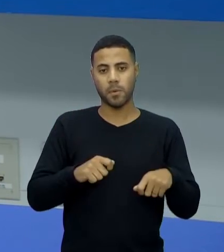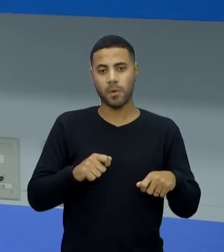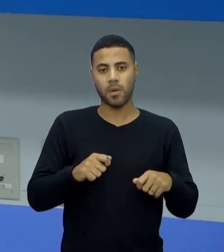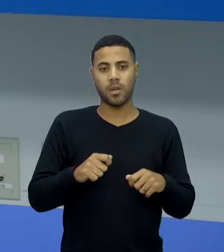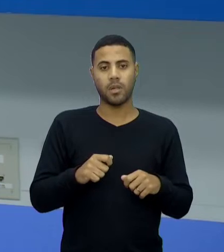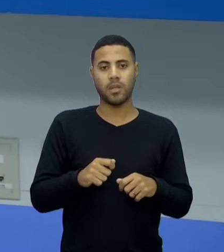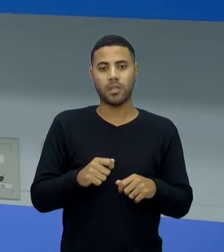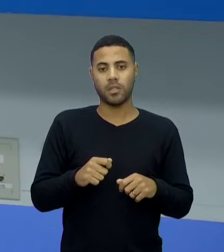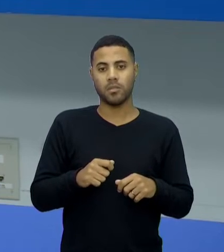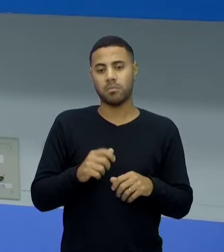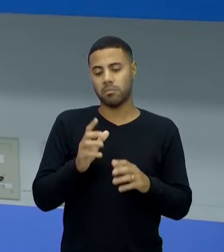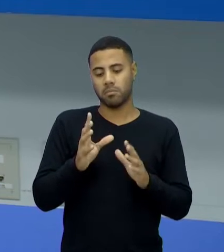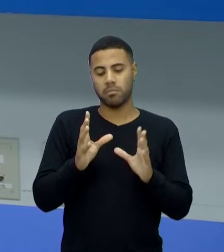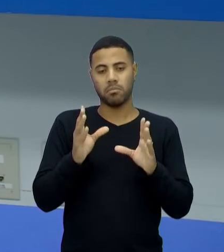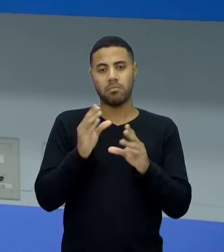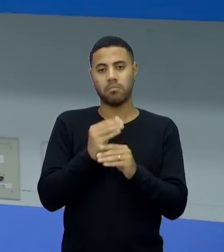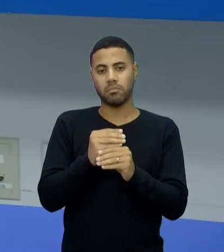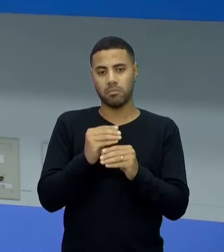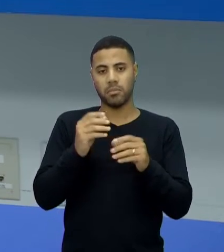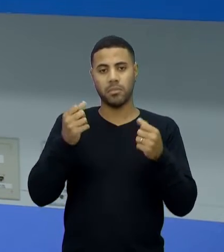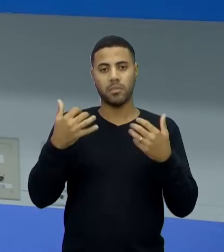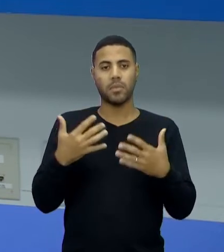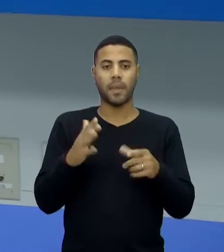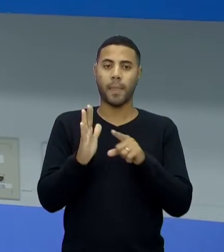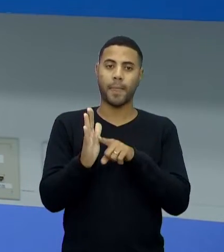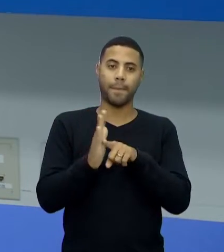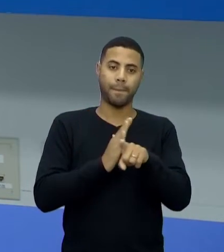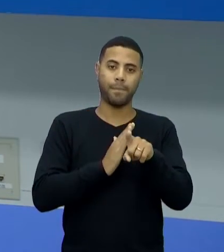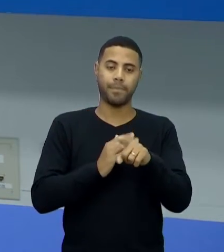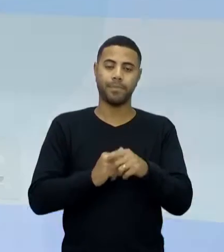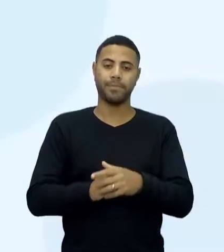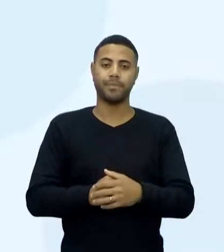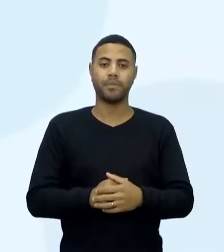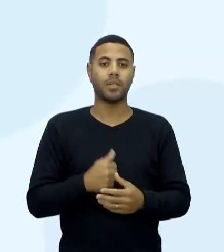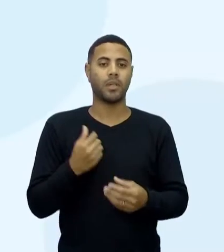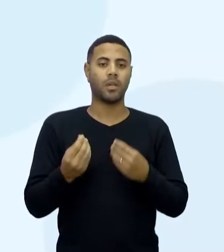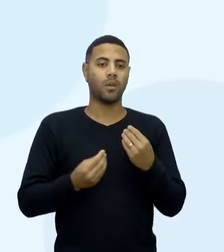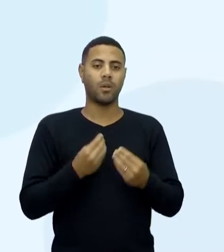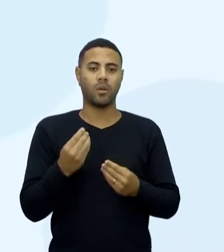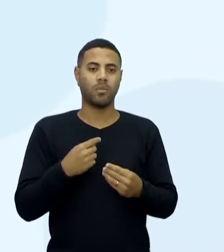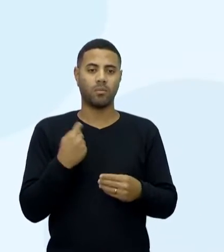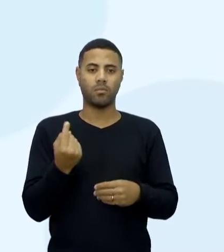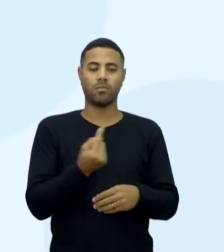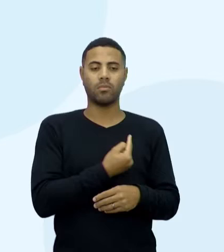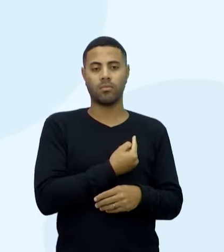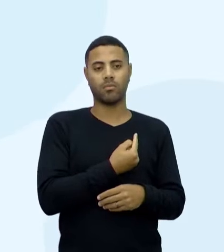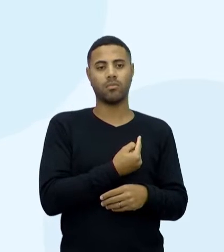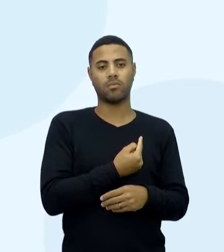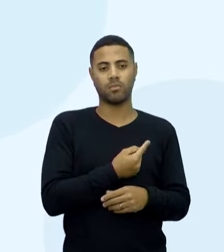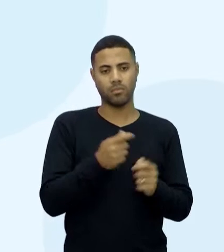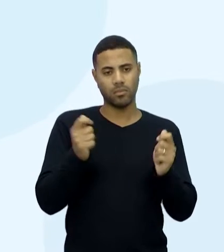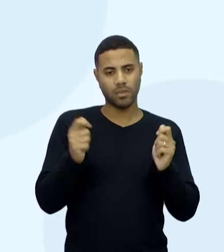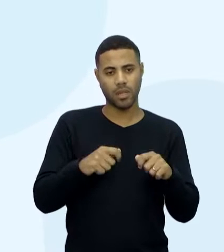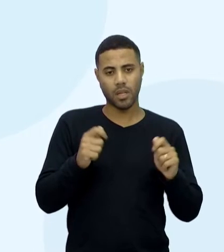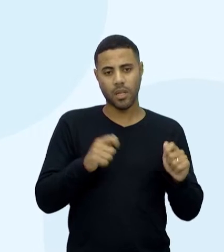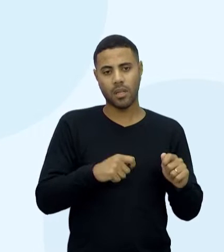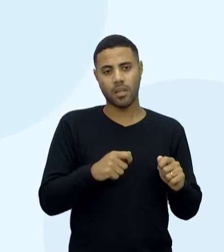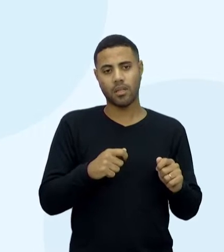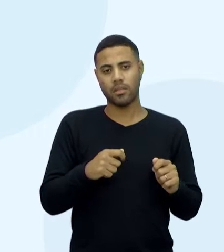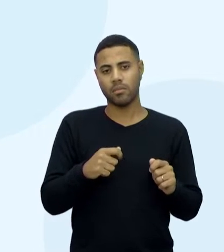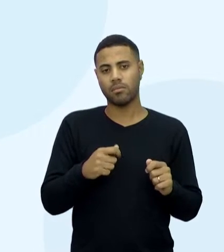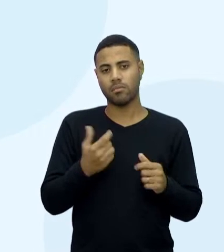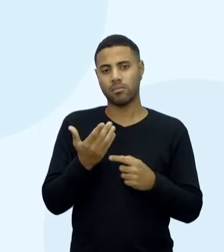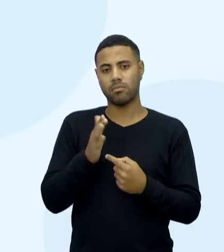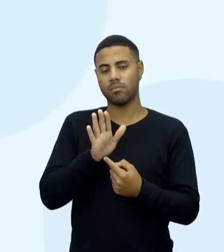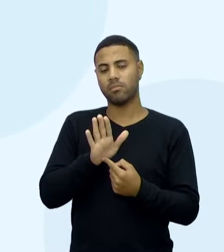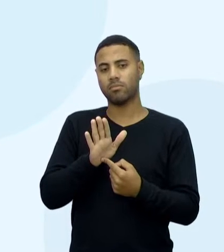podia ser ido né na seguinte pergunta como é que a gente pode atuar de modo